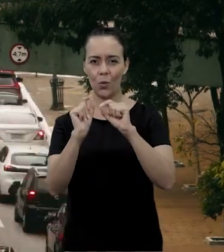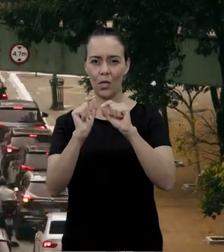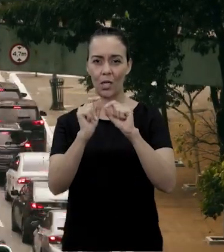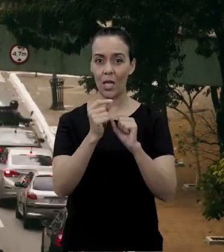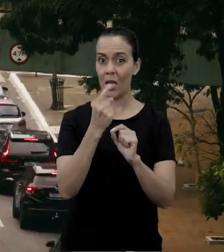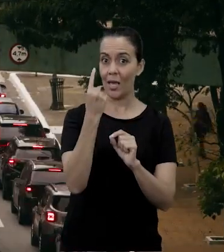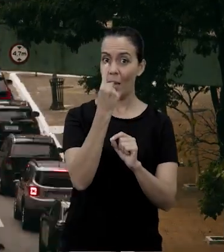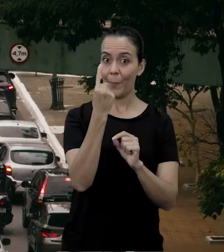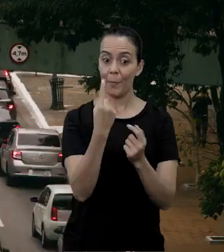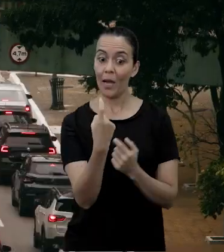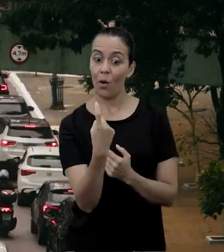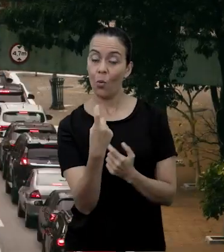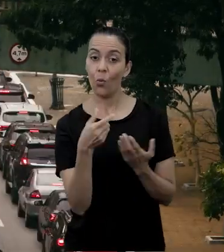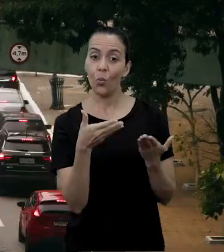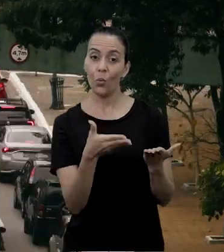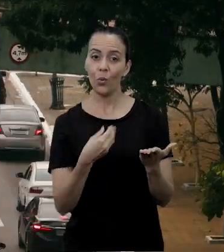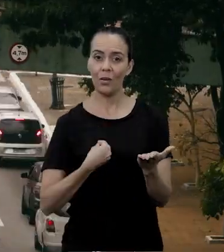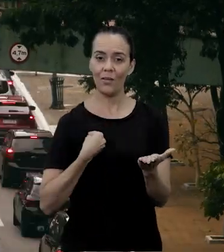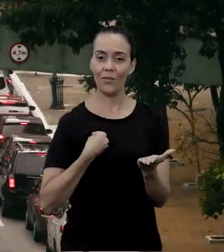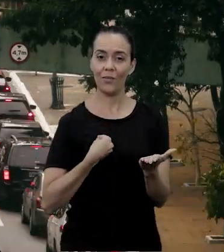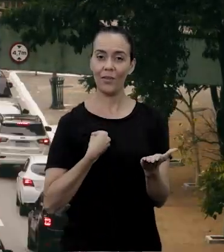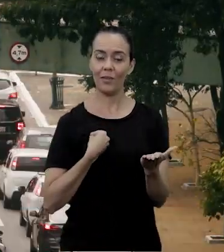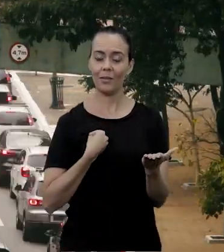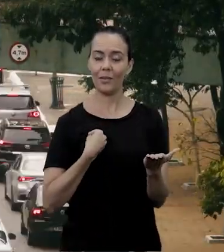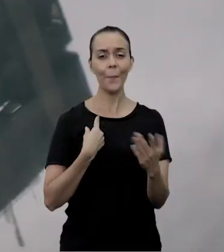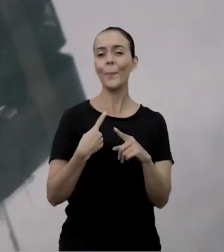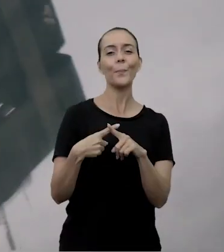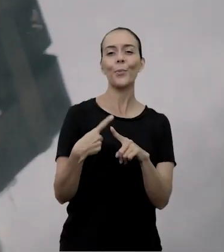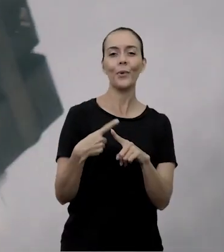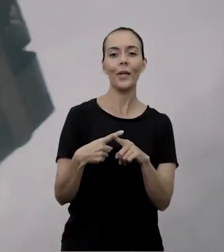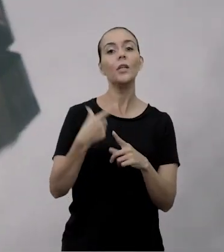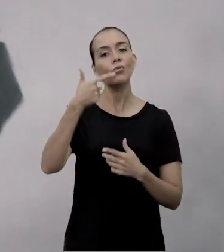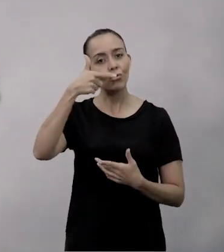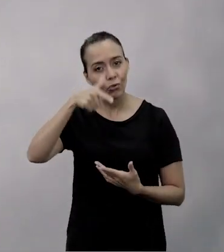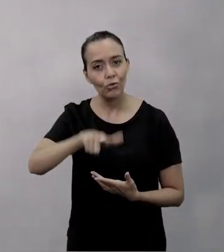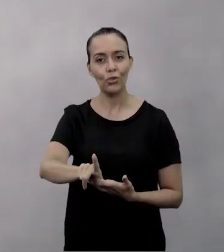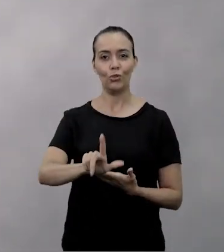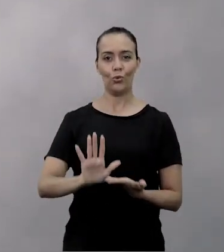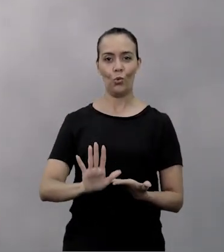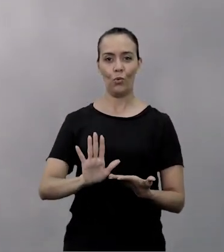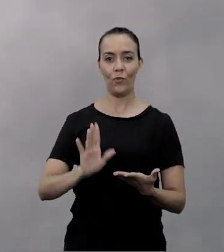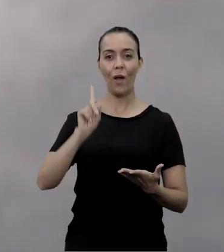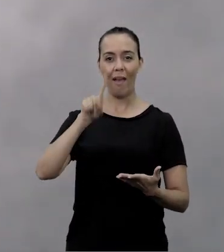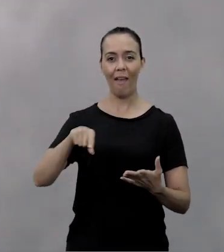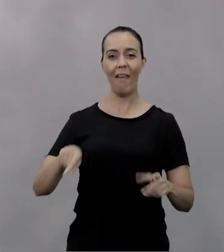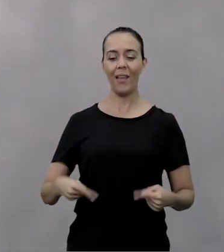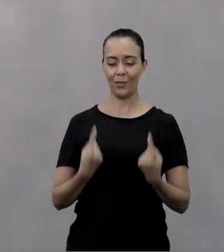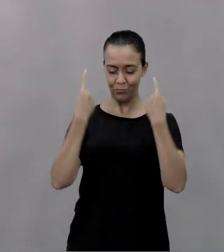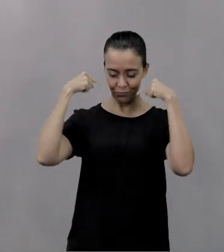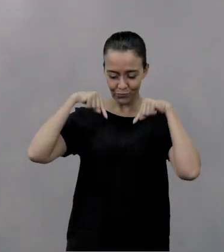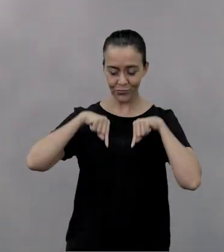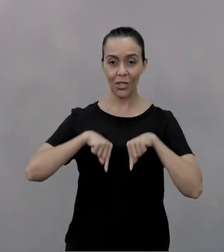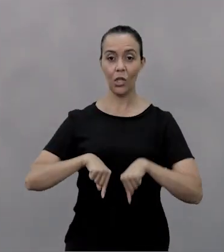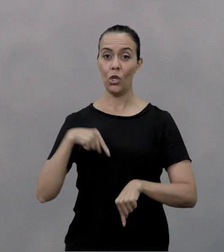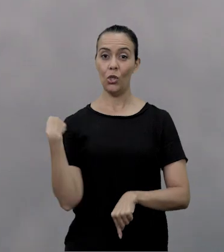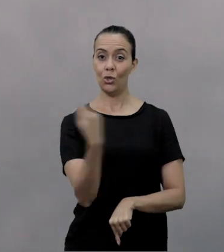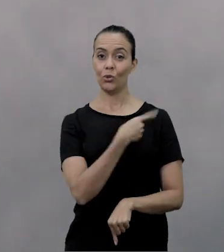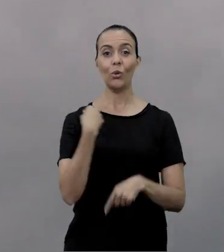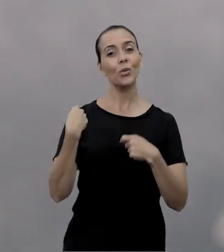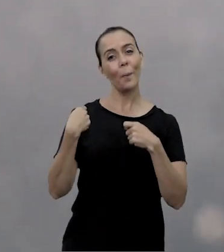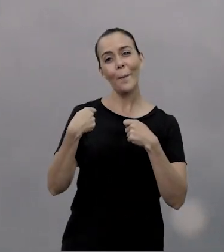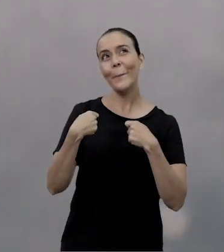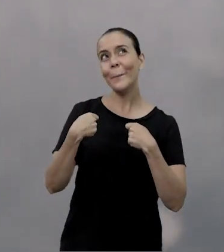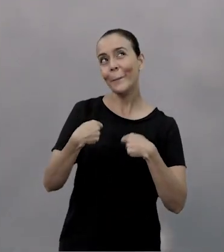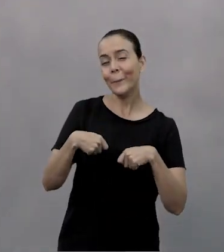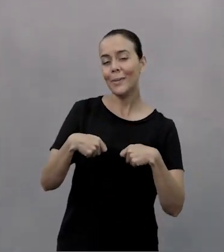última pátria. Por quê? Porque, mais uma vez, a era do antropoceno mostra que a gente pode,